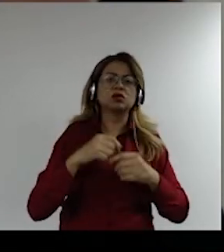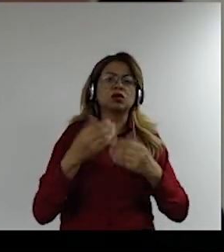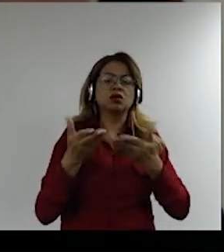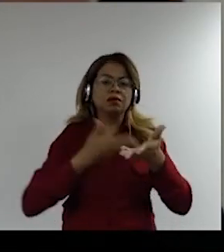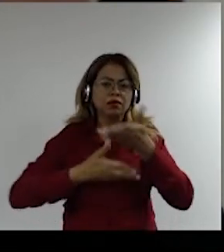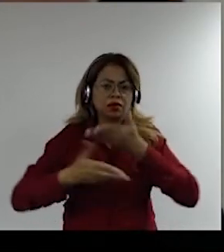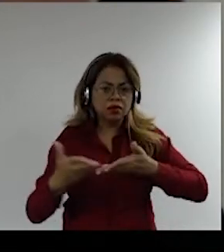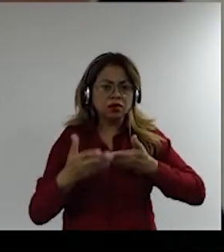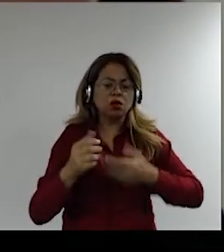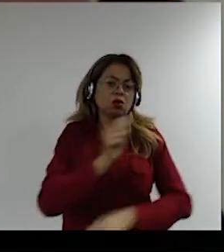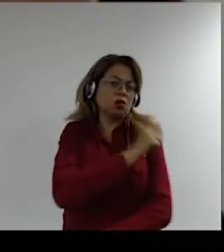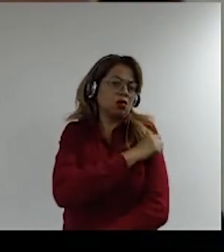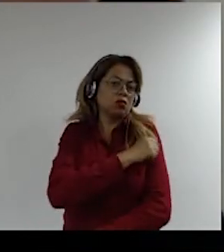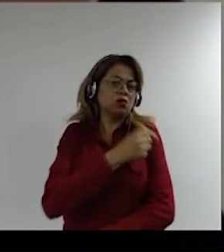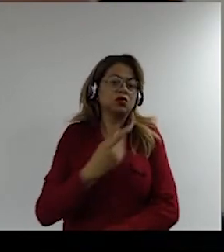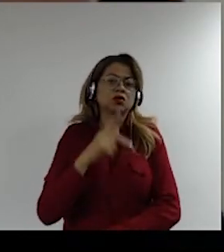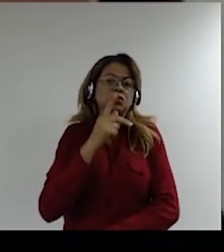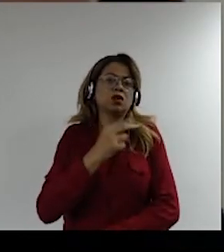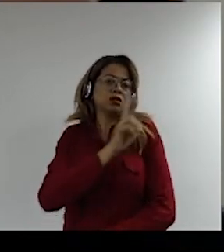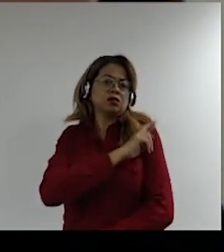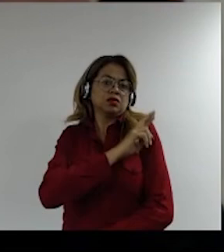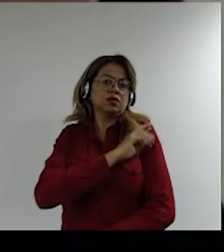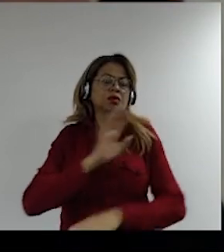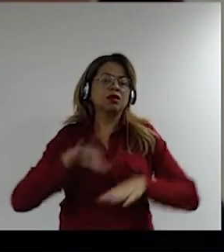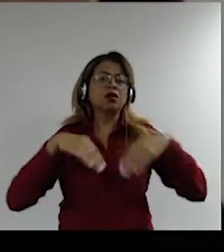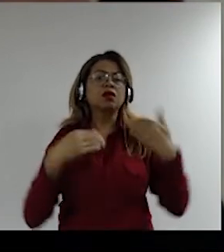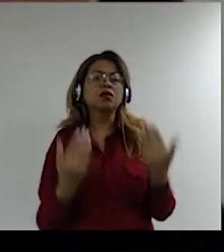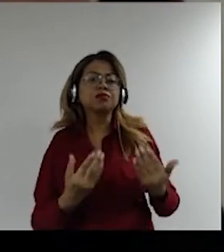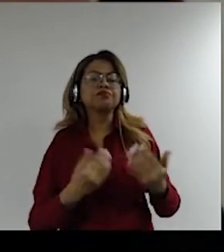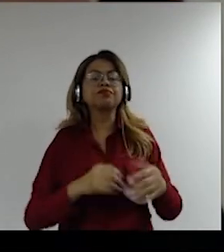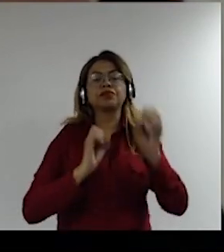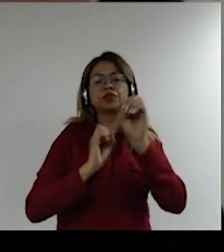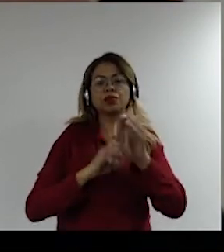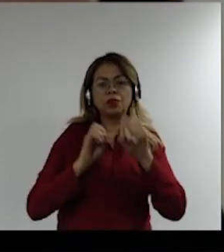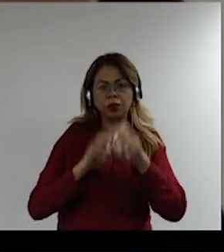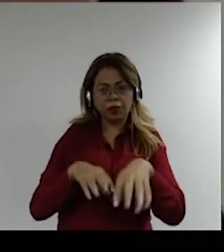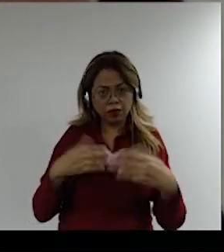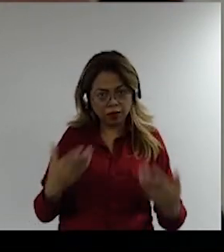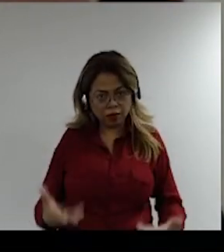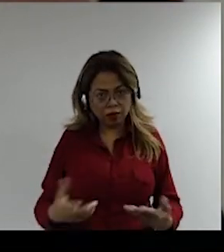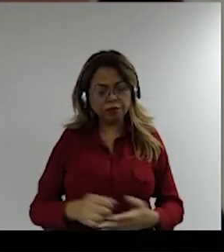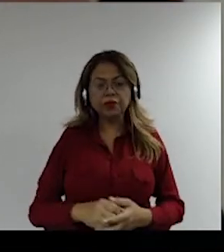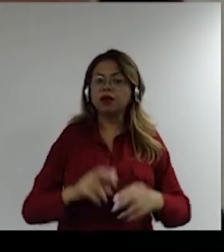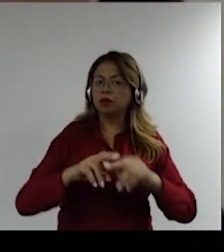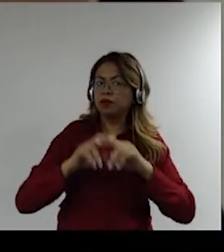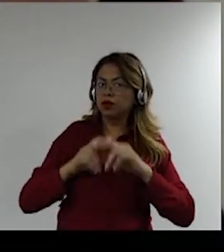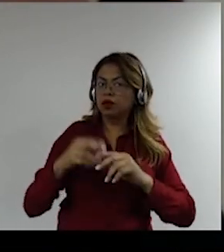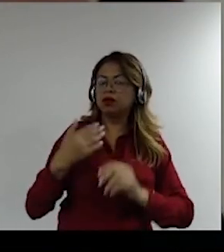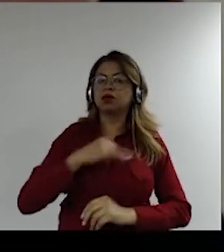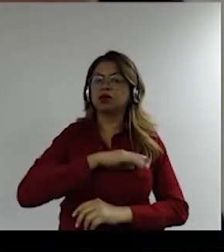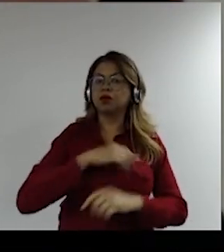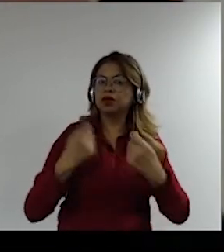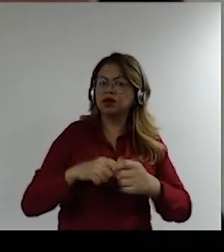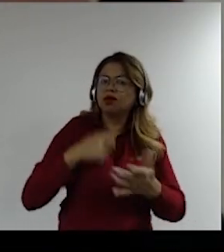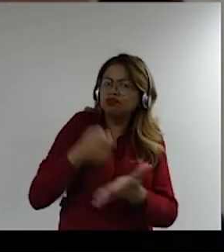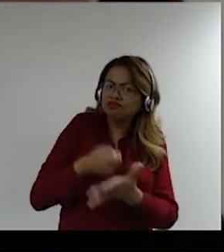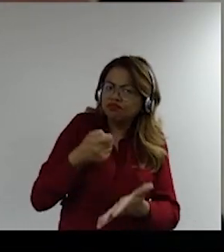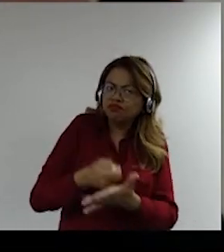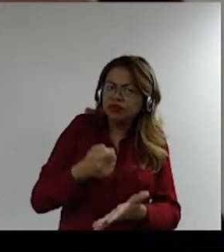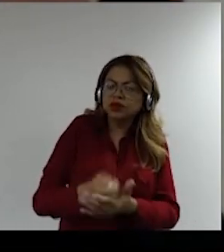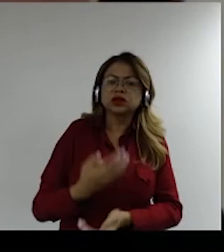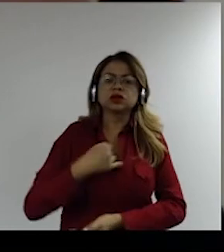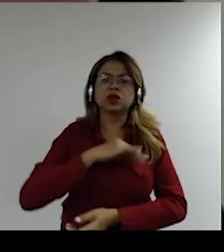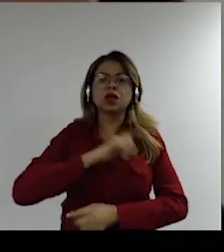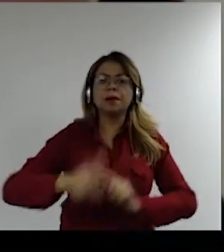da sua responsabilidade em educar. Então, isso me parece que é preciso ainda investir um pouco mais, mas que é preciso que os